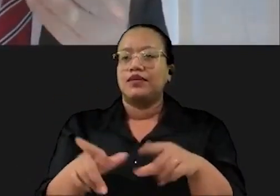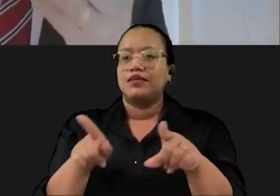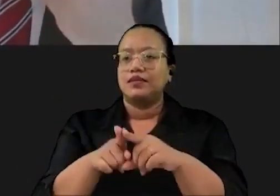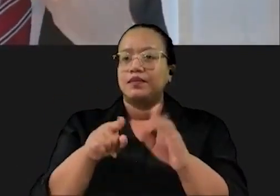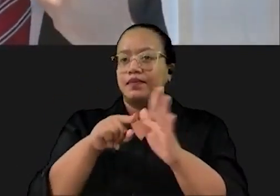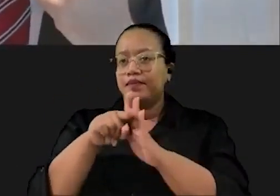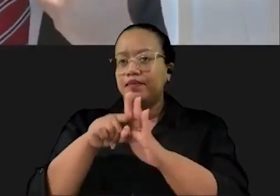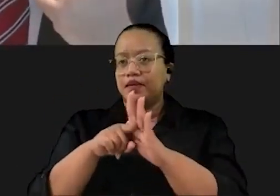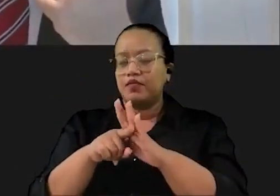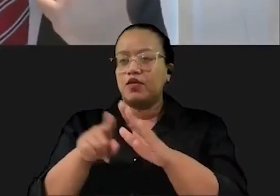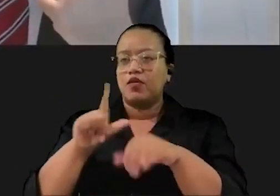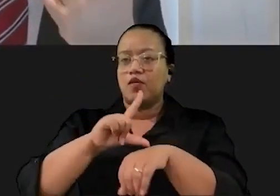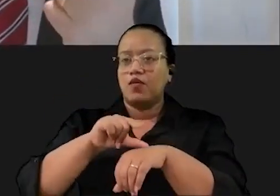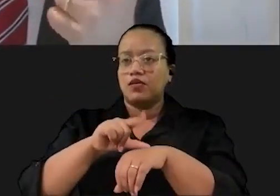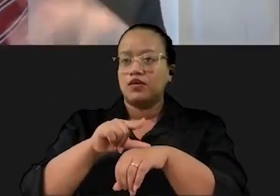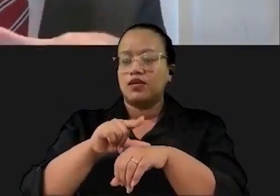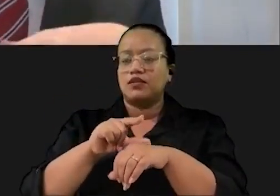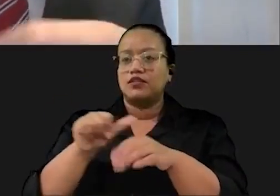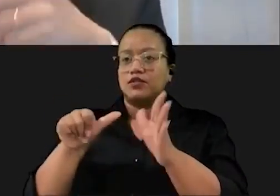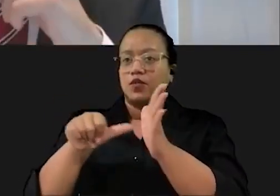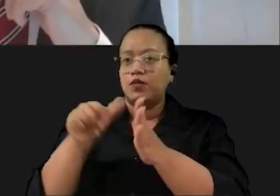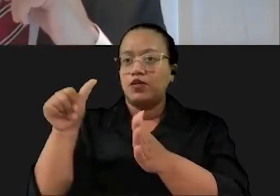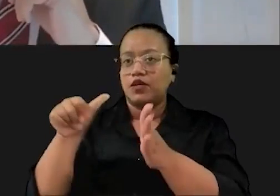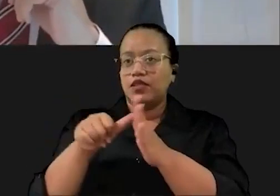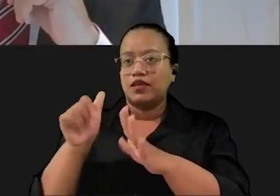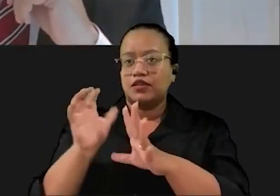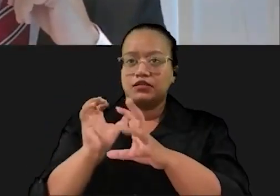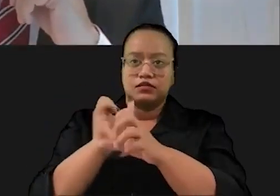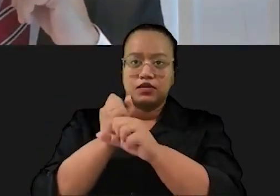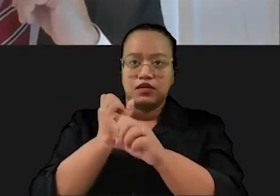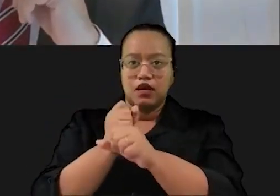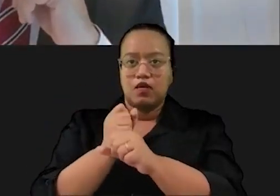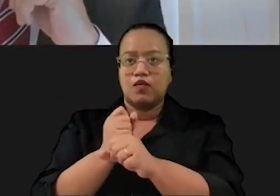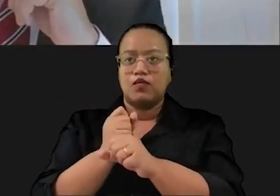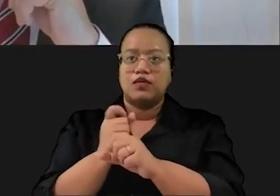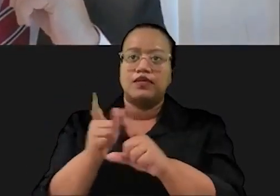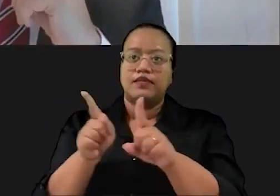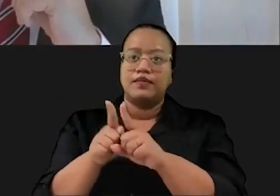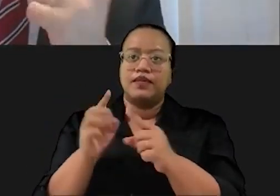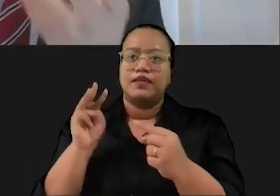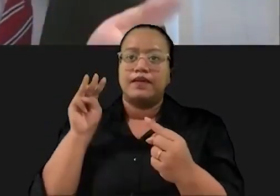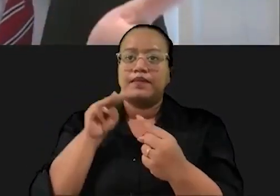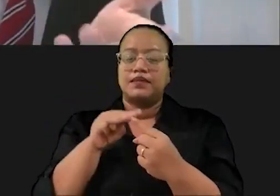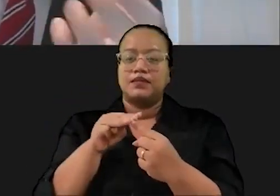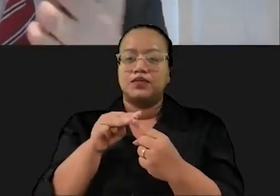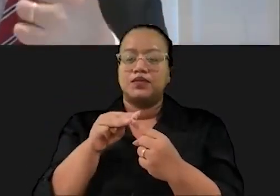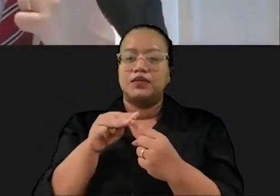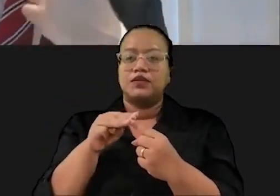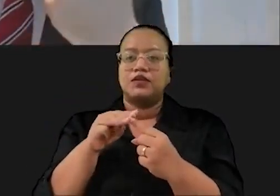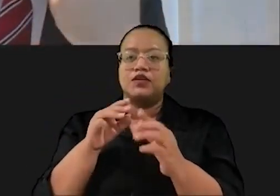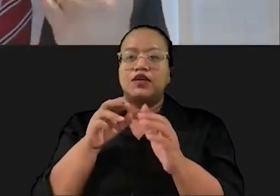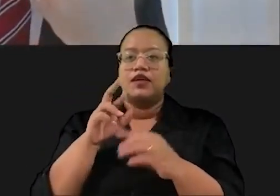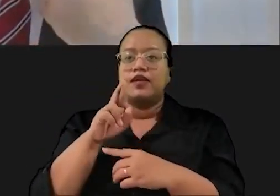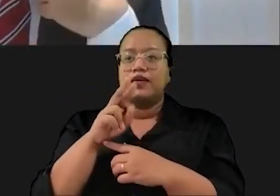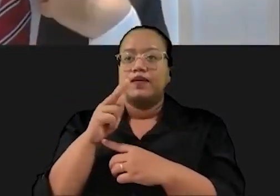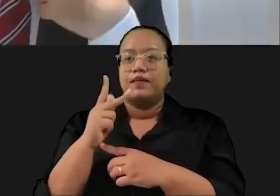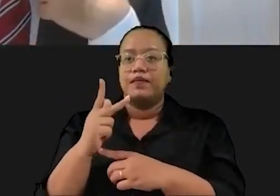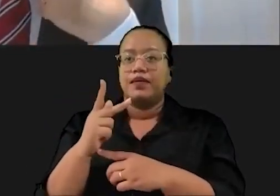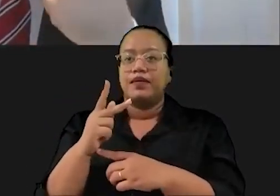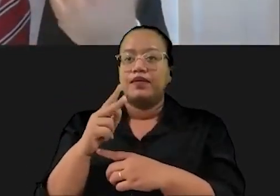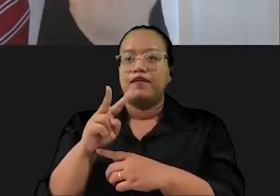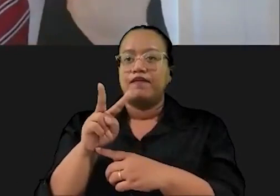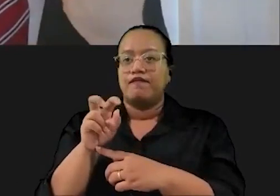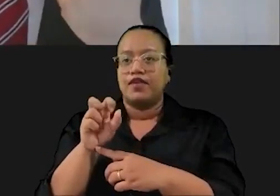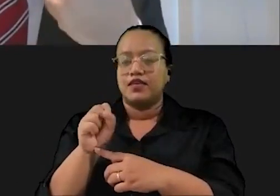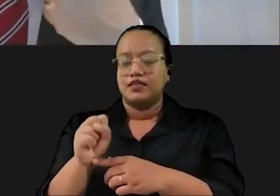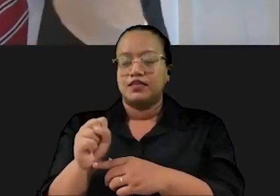e também tem a missão de priorizar a expedição dos RPVs em caso de acordo. No homologado acordo, o feito vem,